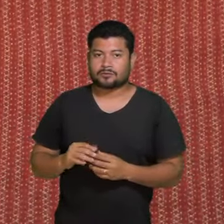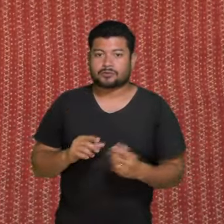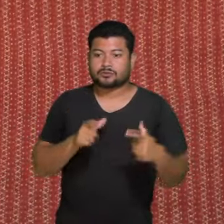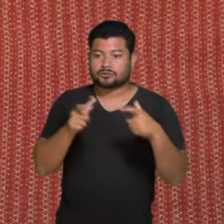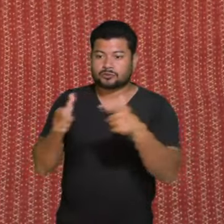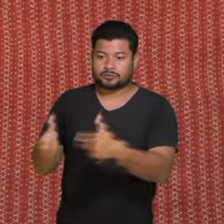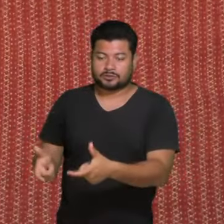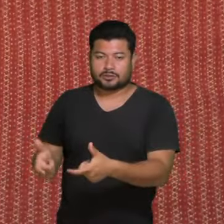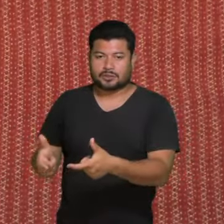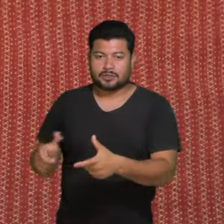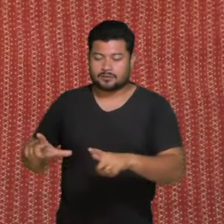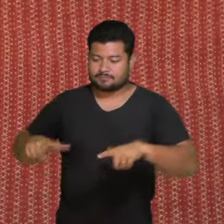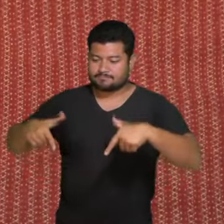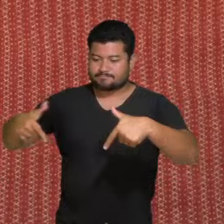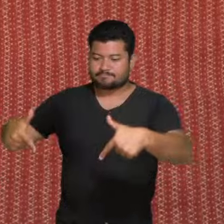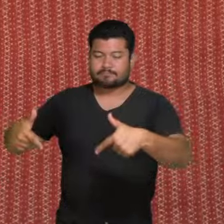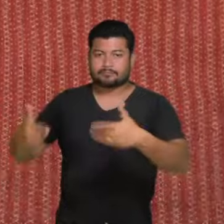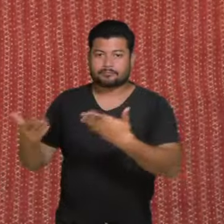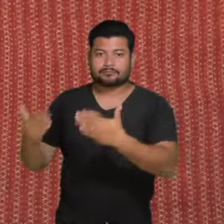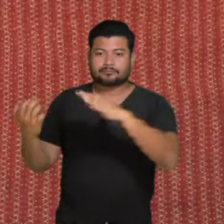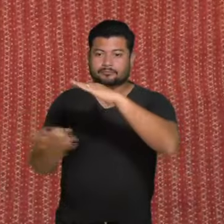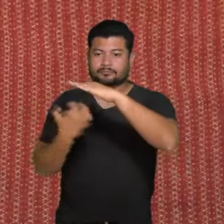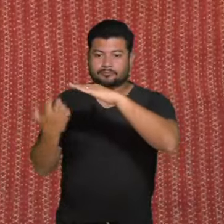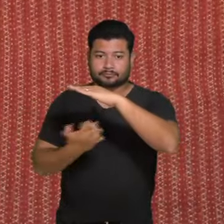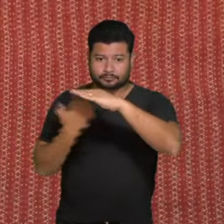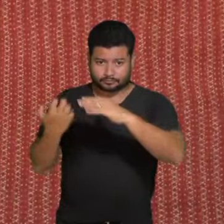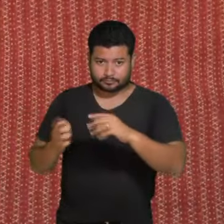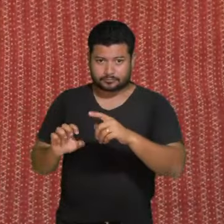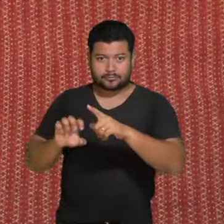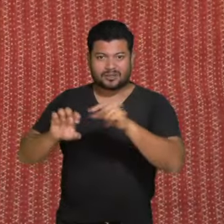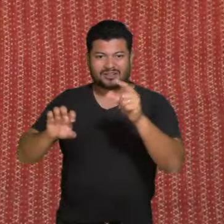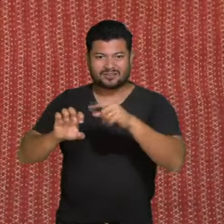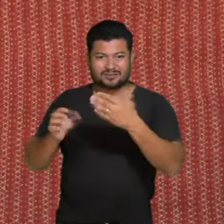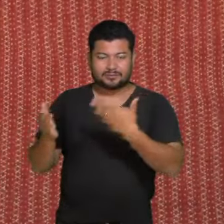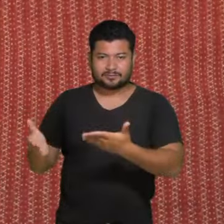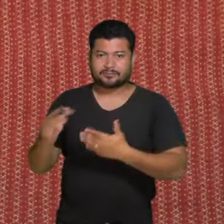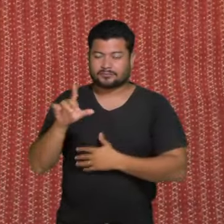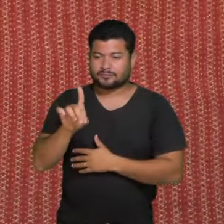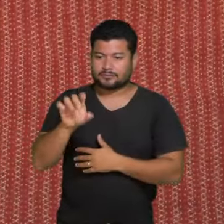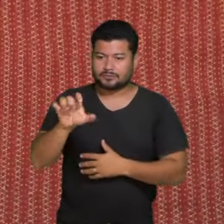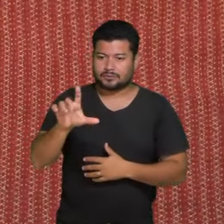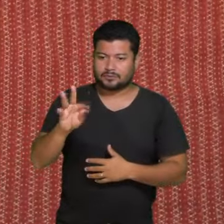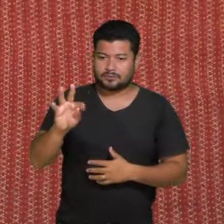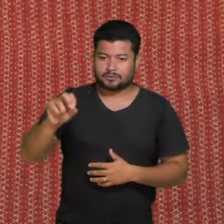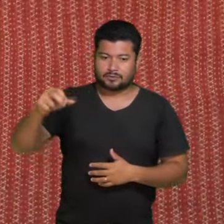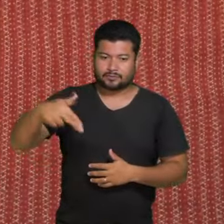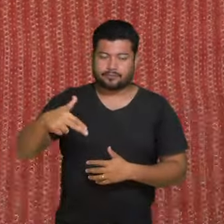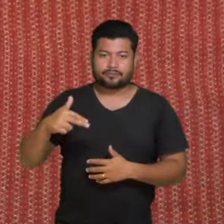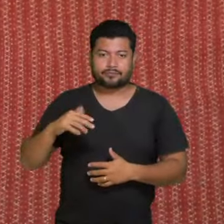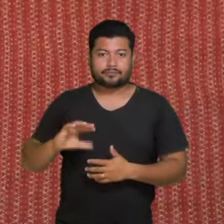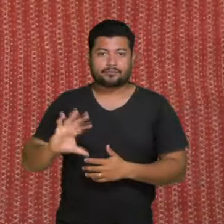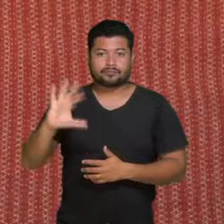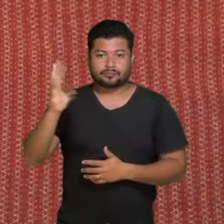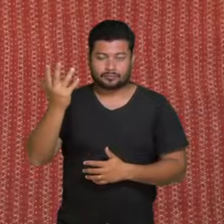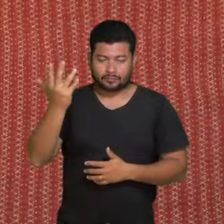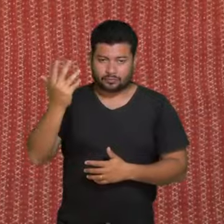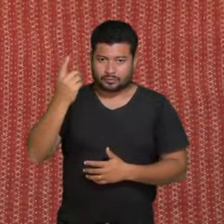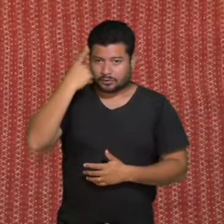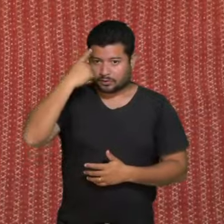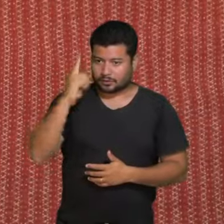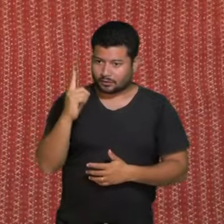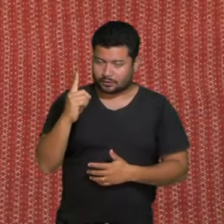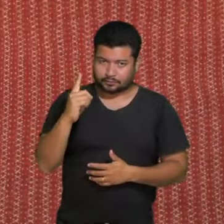Delton Batista, diretor da LIDE, que será realizado às 19 horas do dia 4 de